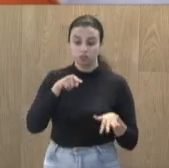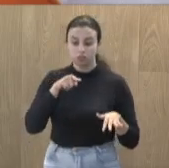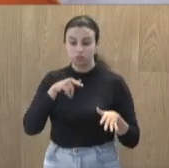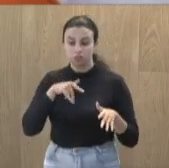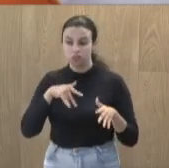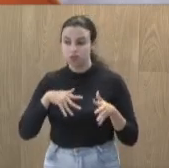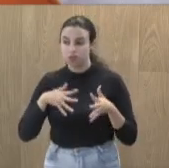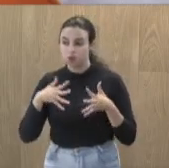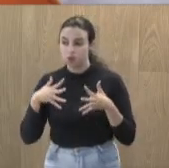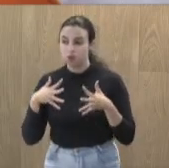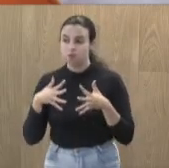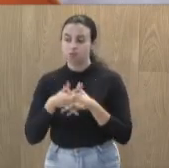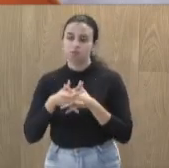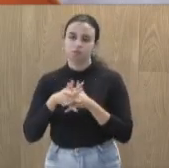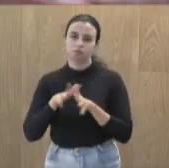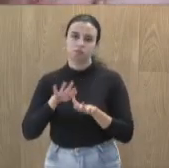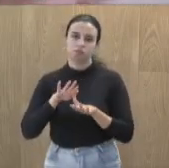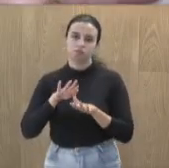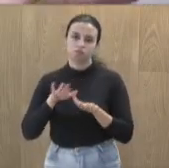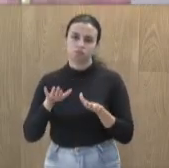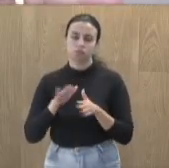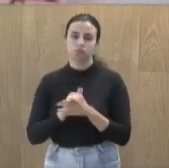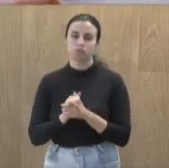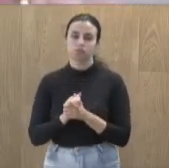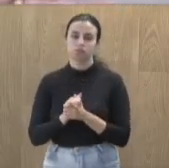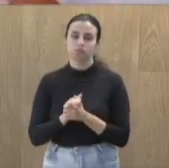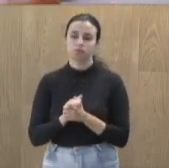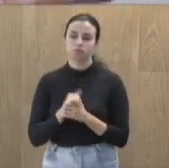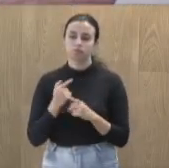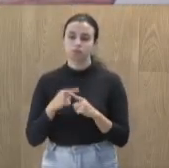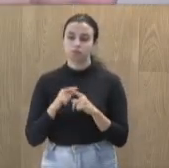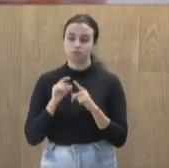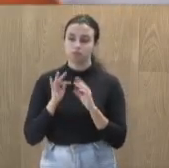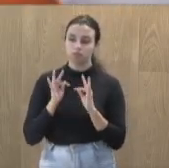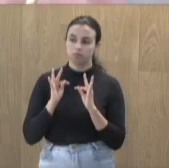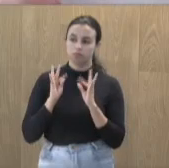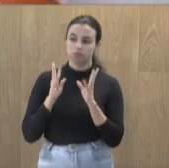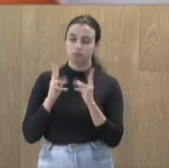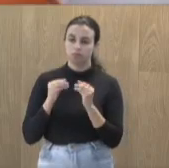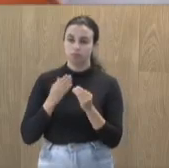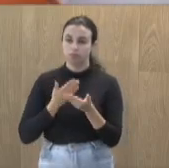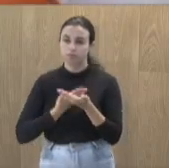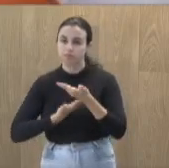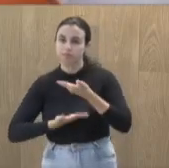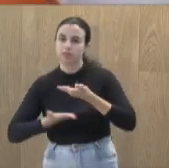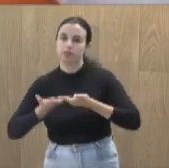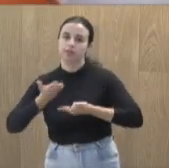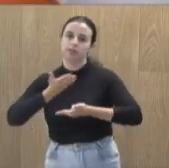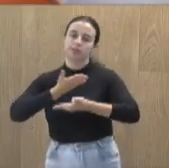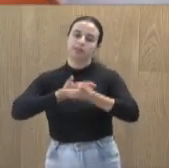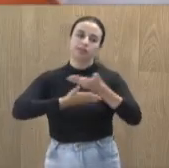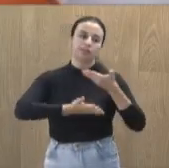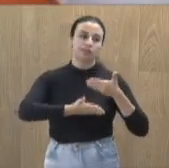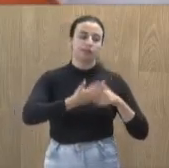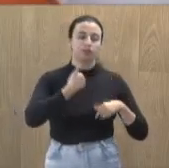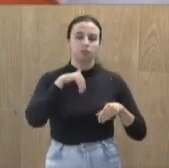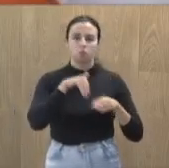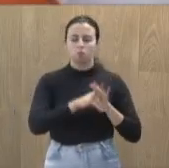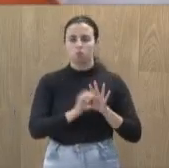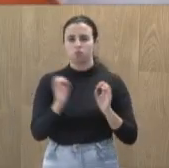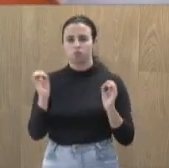do Ministério Público. Porque está todo mundo envolvido. Eu não voto. E